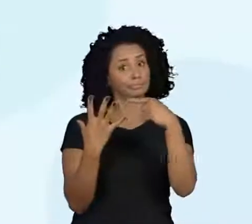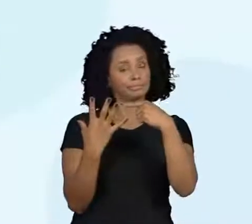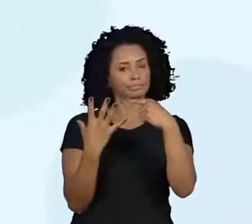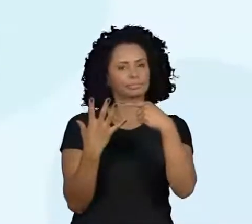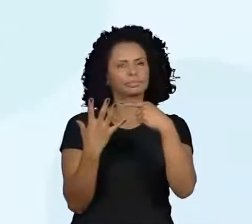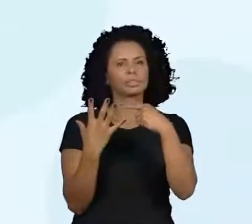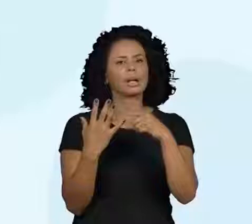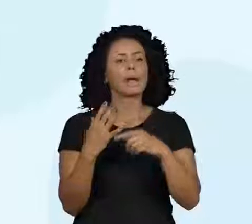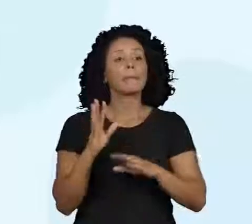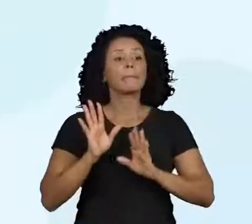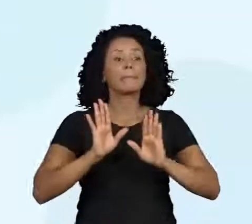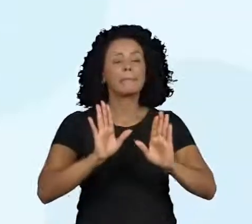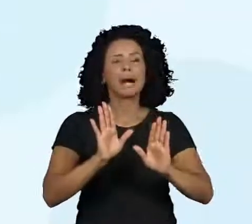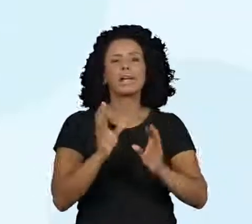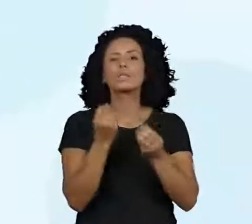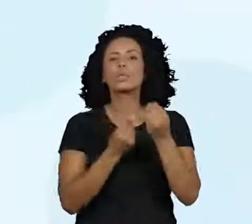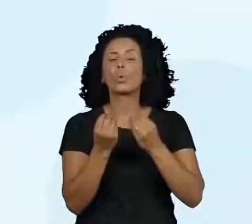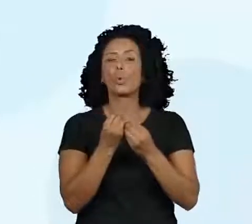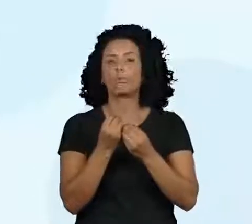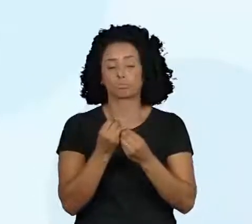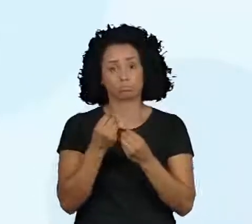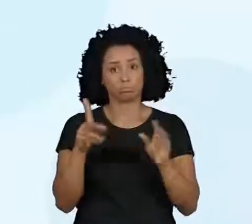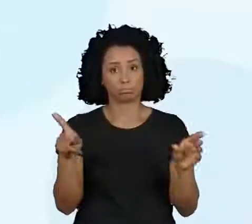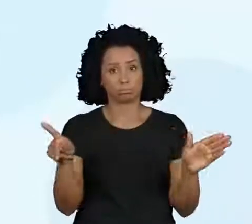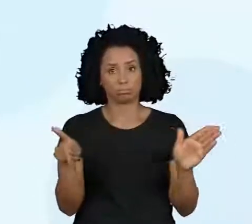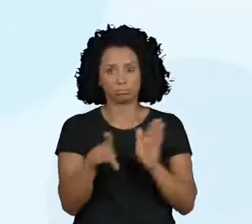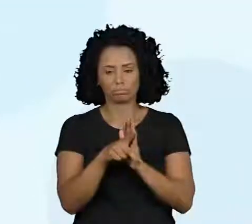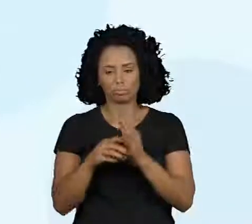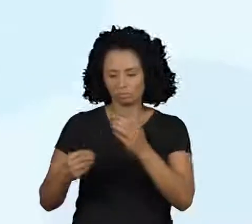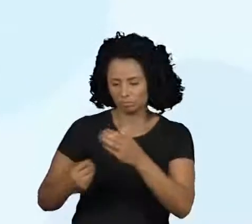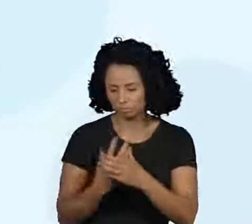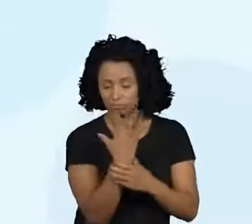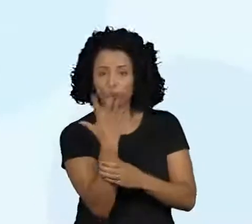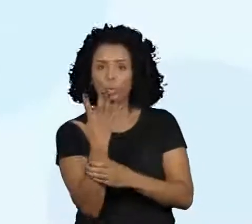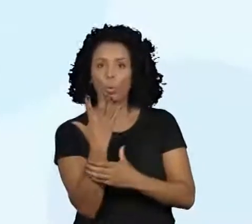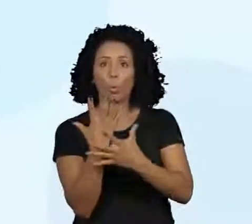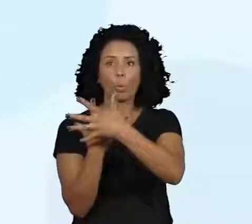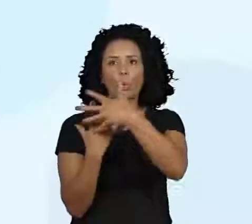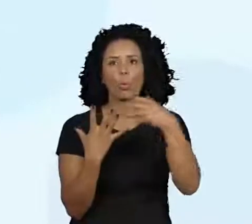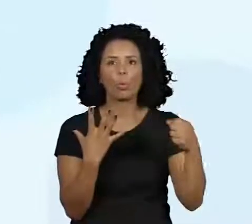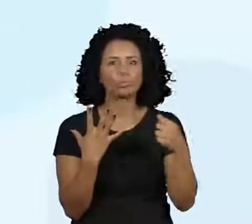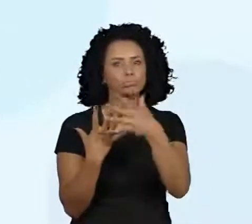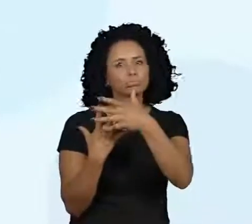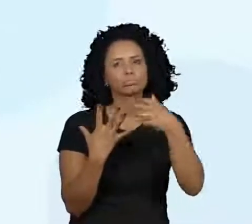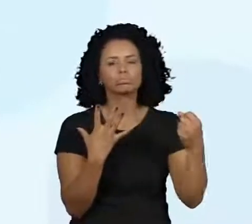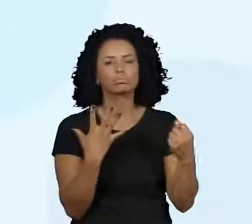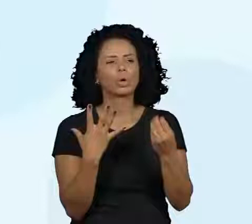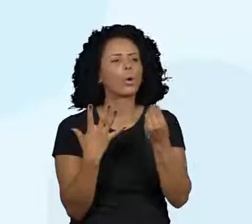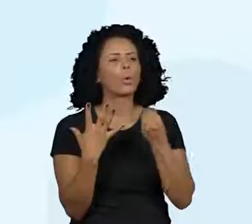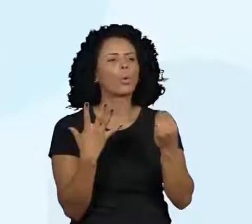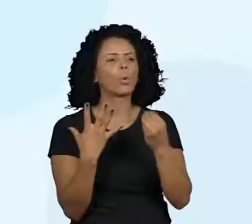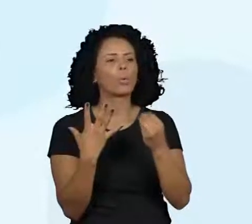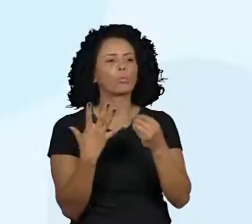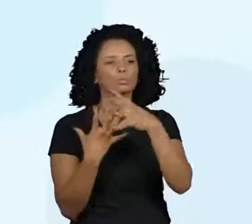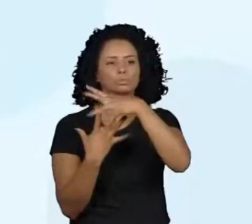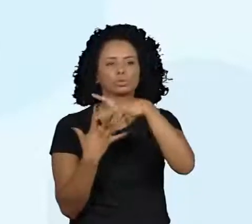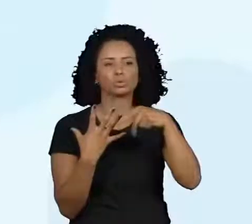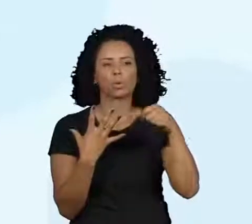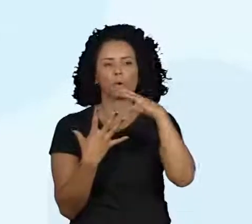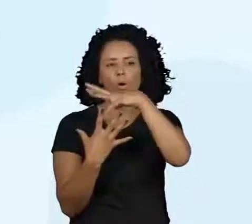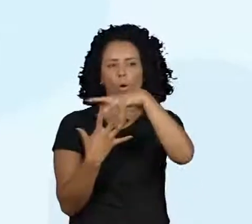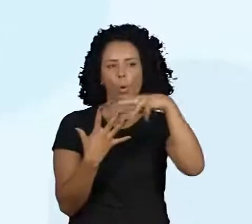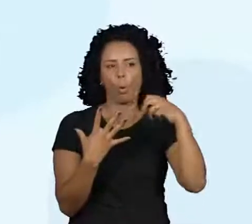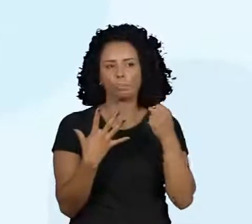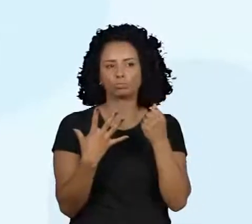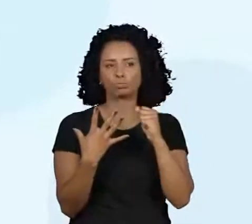Consumidores são os seres vivos que se alimentam dos produtores ou de outros consumidores.